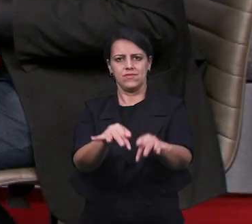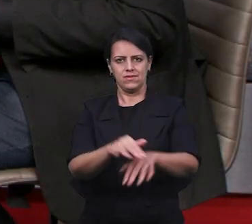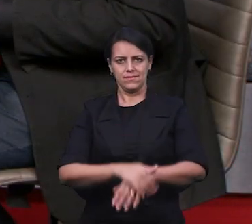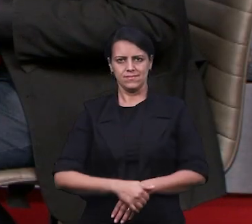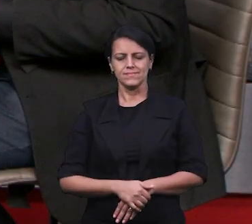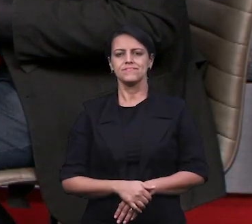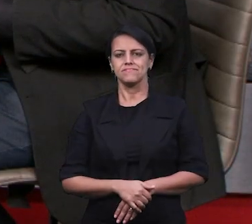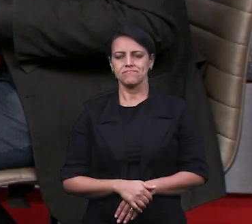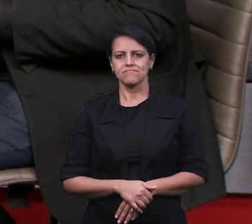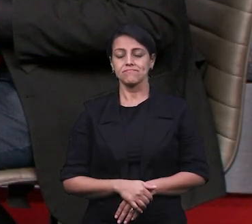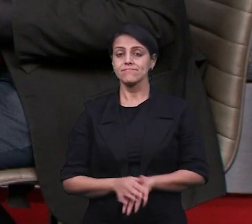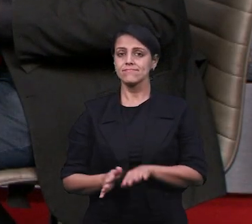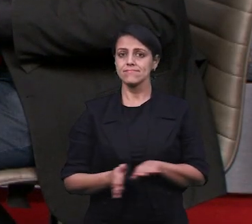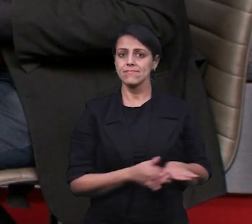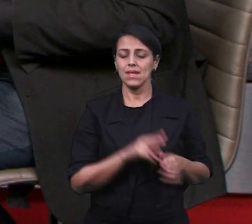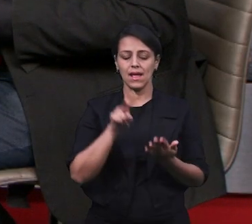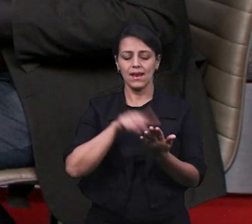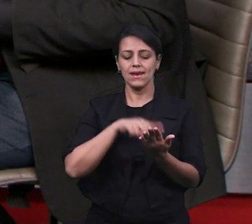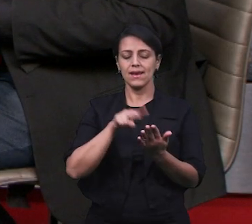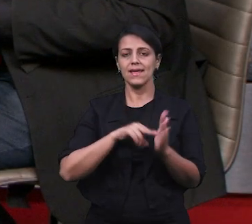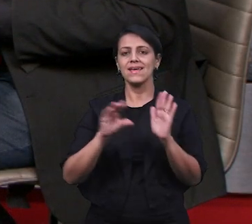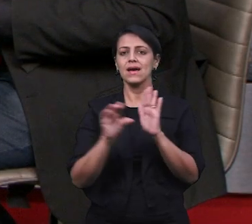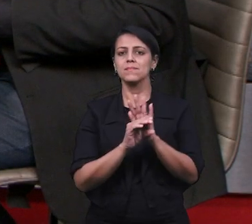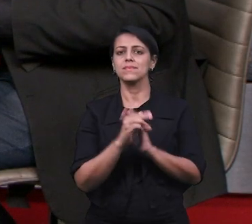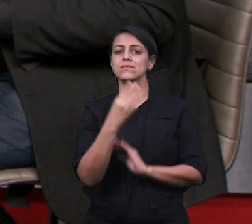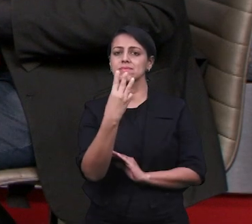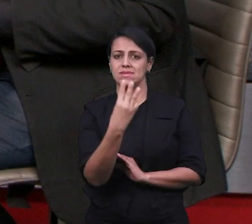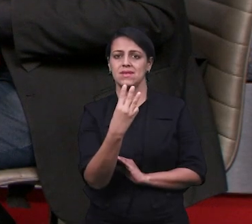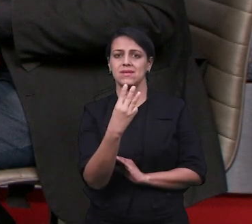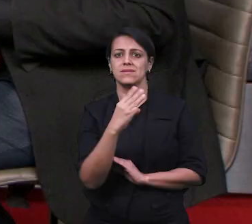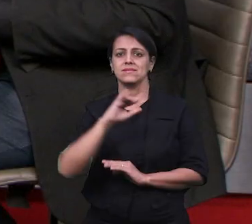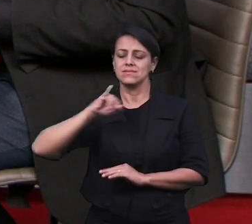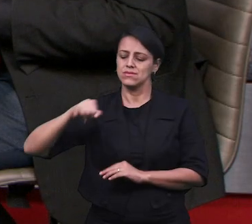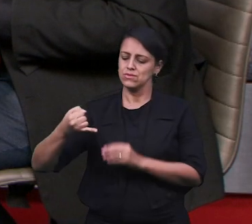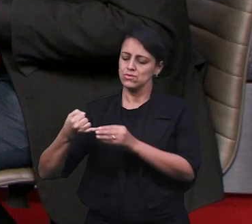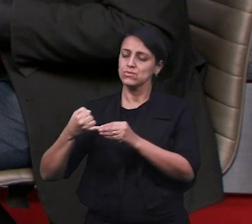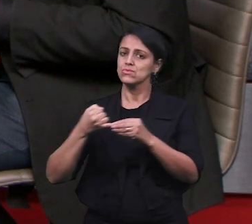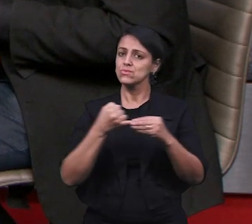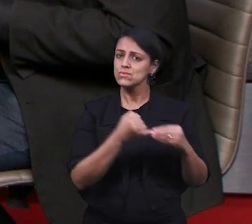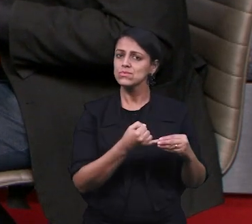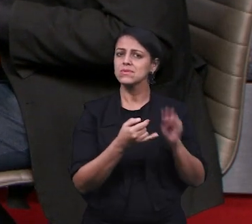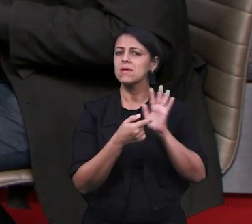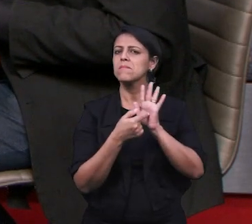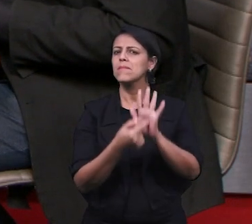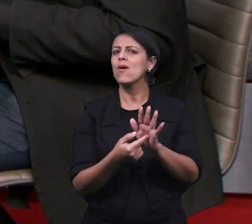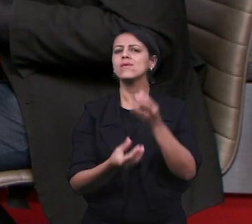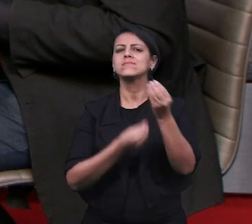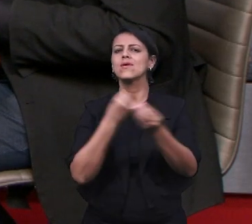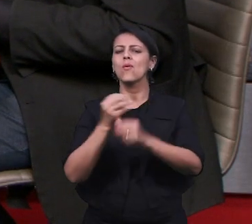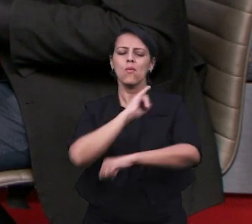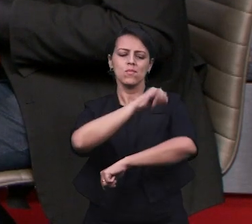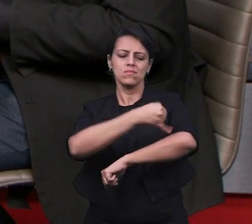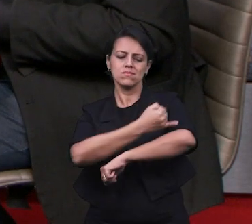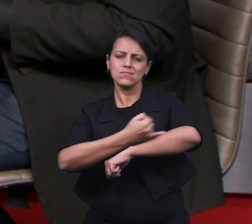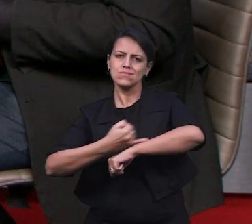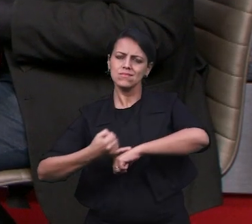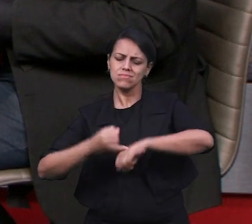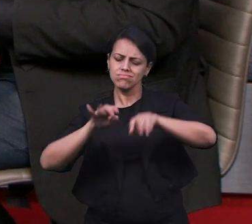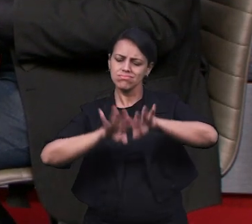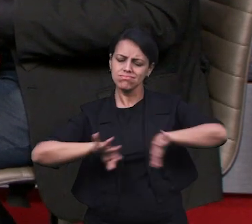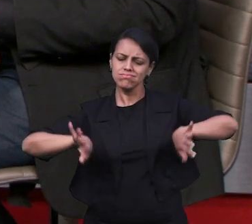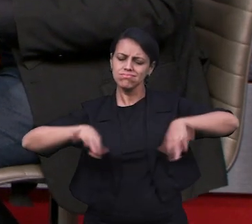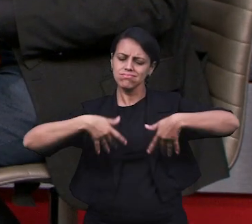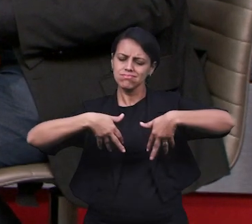lemos aqui o capítulo 3 de Josué, nessa passagem do Jordão, pastor. Quais são